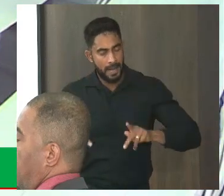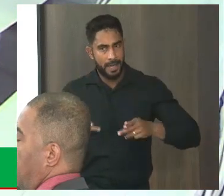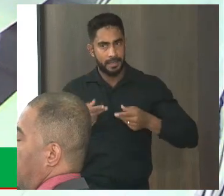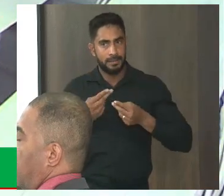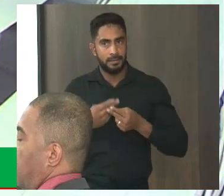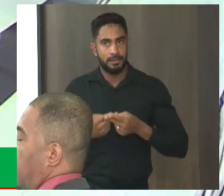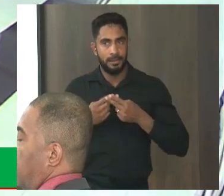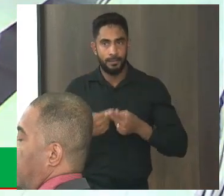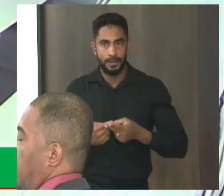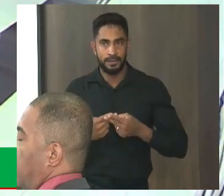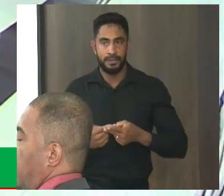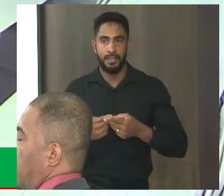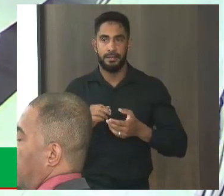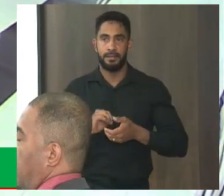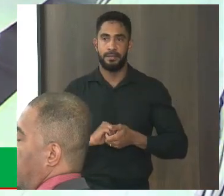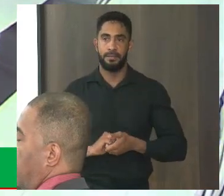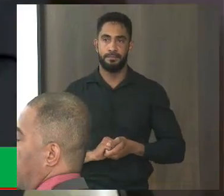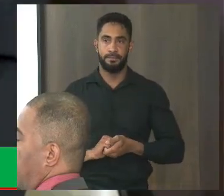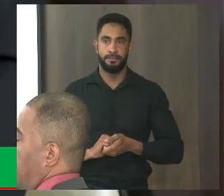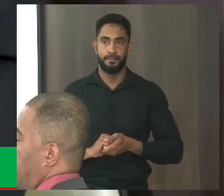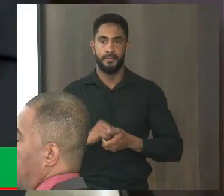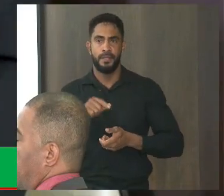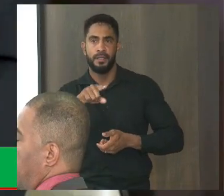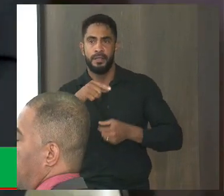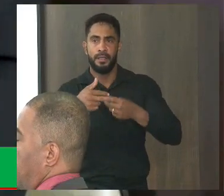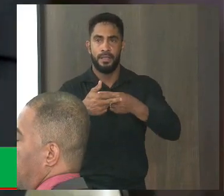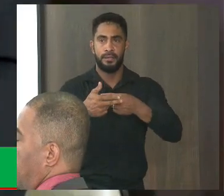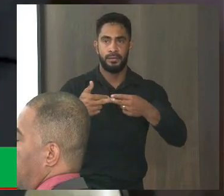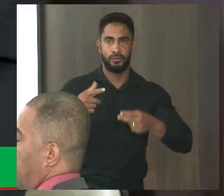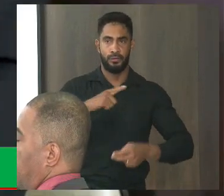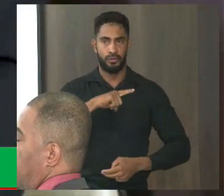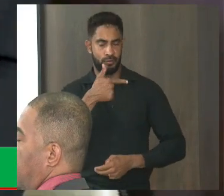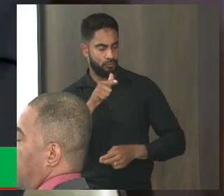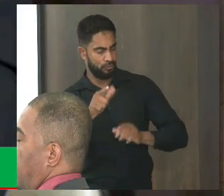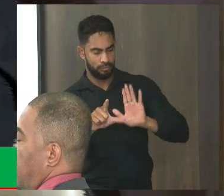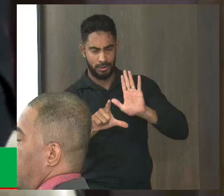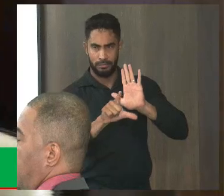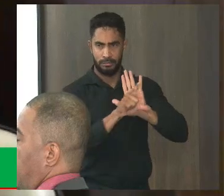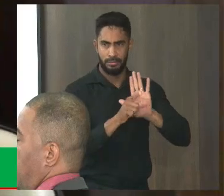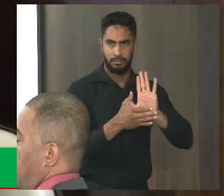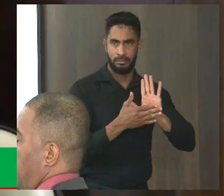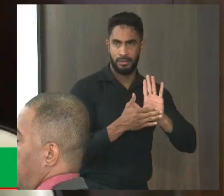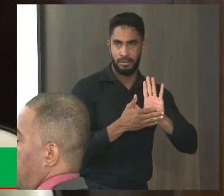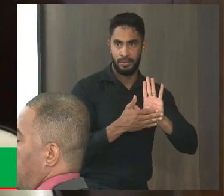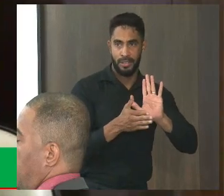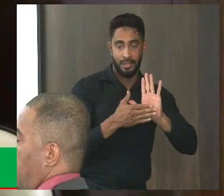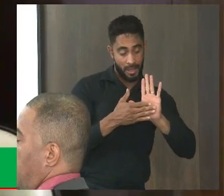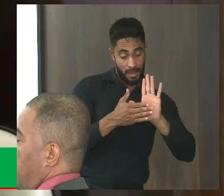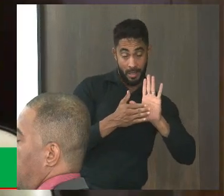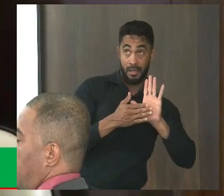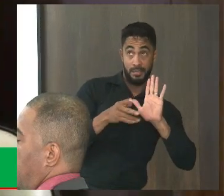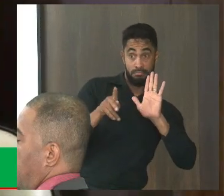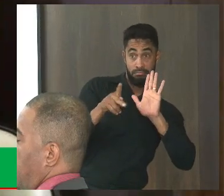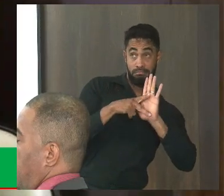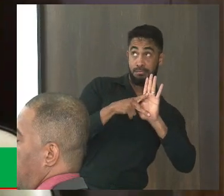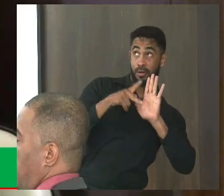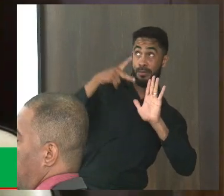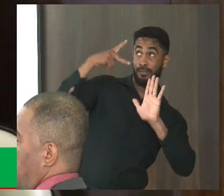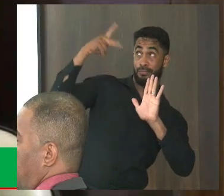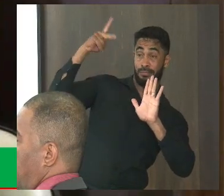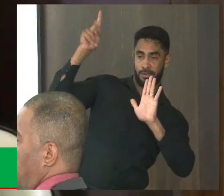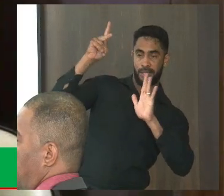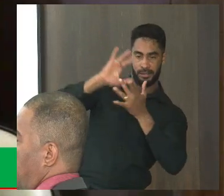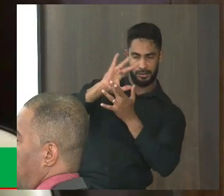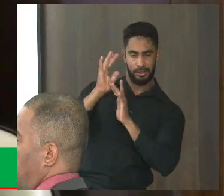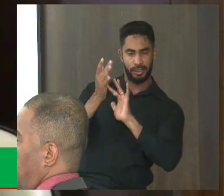mansidão e domínio próprio. Contra essas coisas não há lei. Os que pertencem a Jesus Cristo crucificaram a carne,